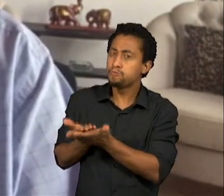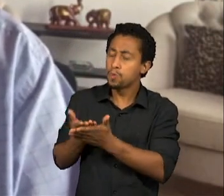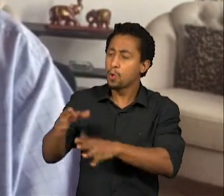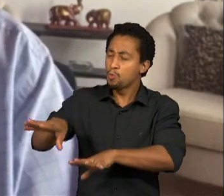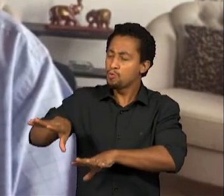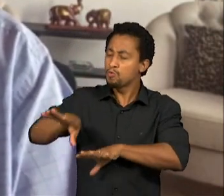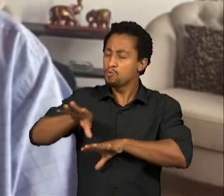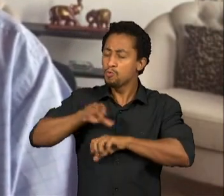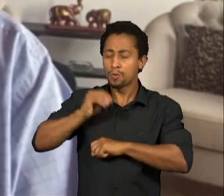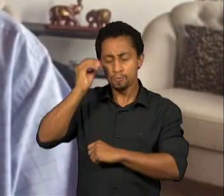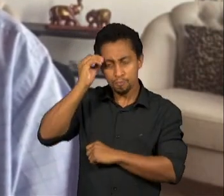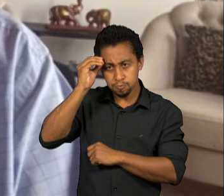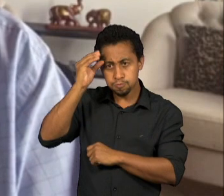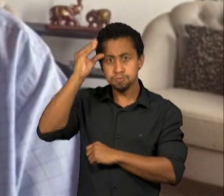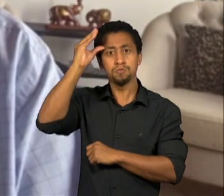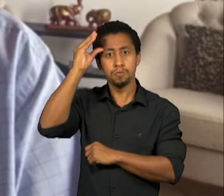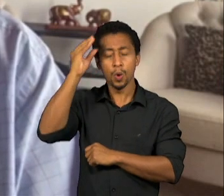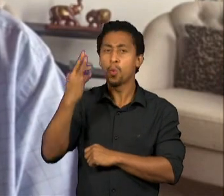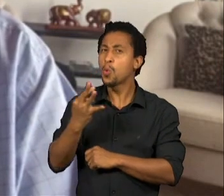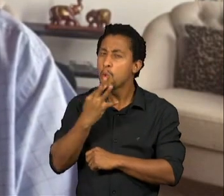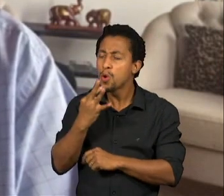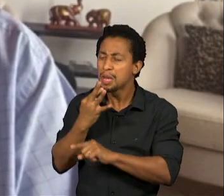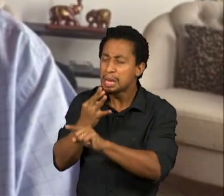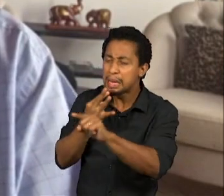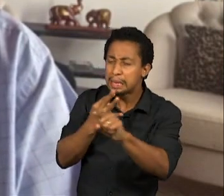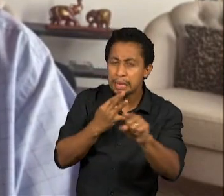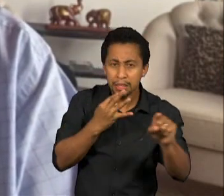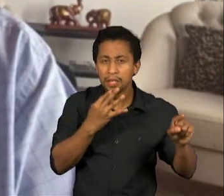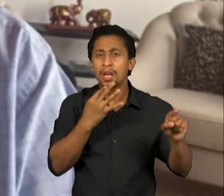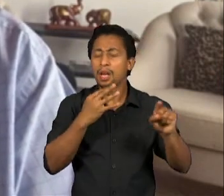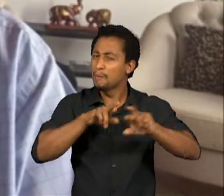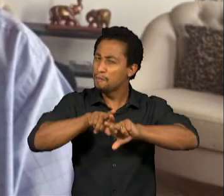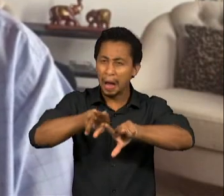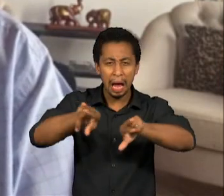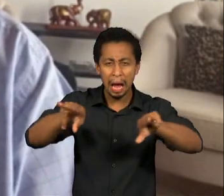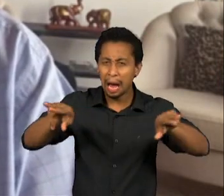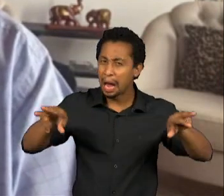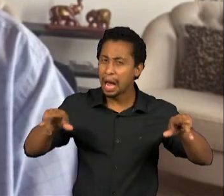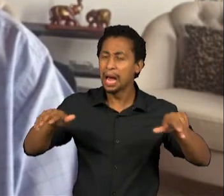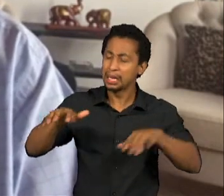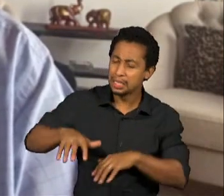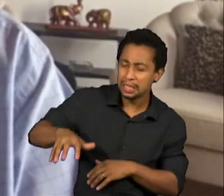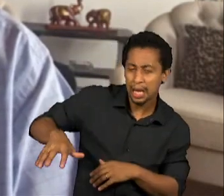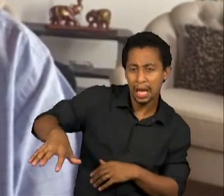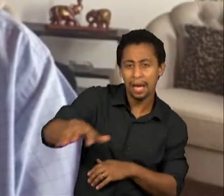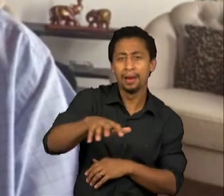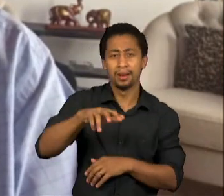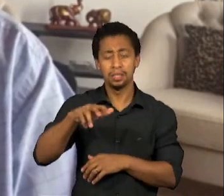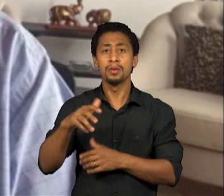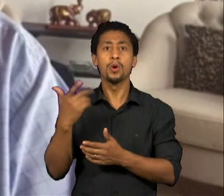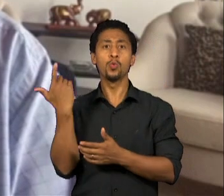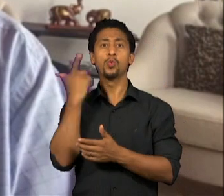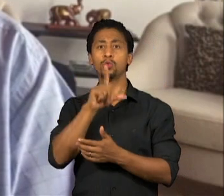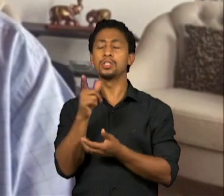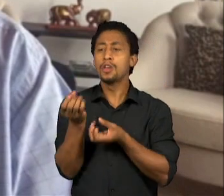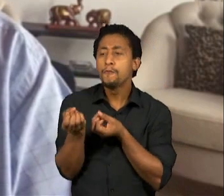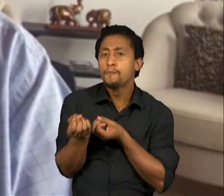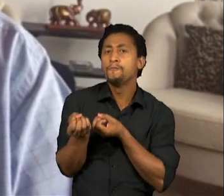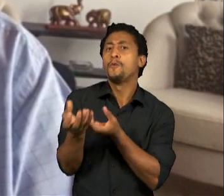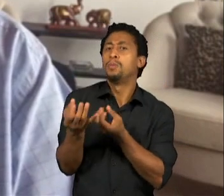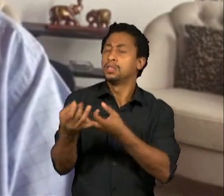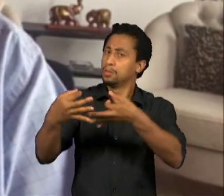atual e com a certeza de que eles têm que retratar o fato como ele é, porque eu acho